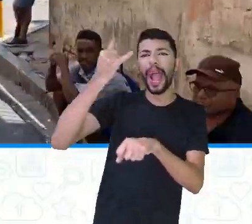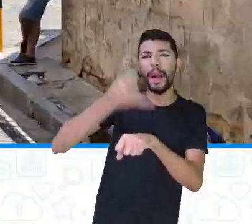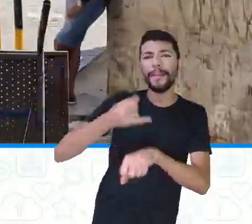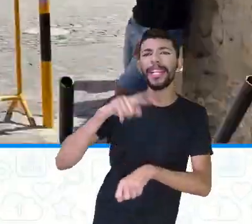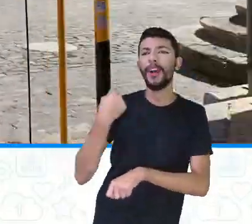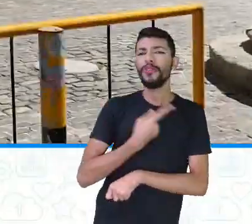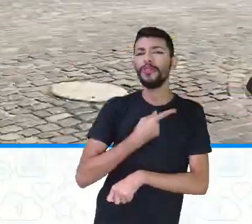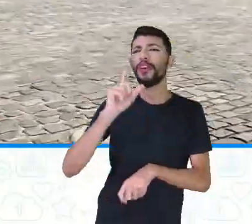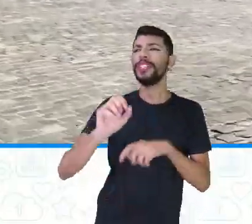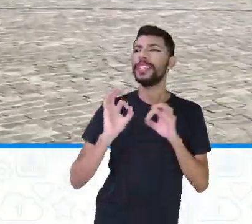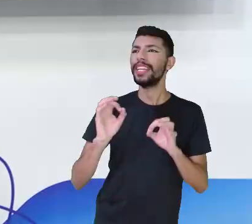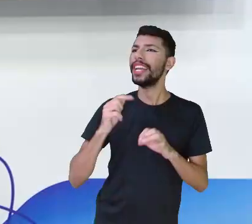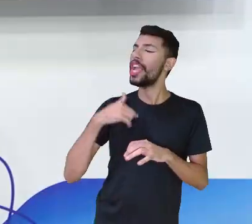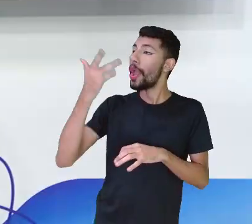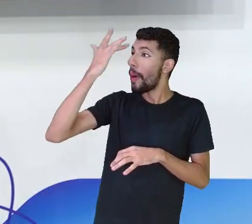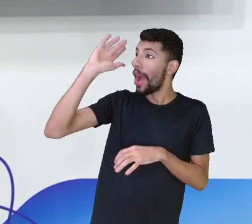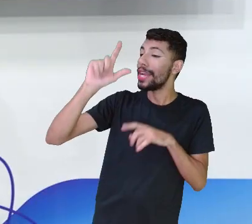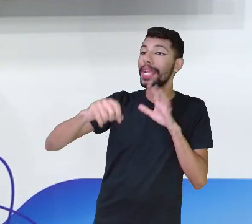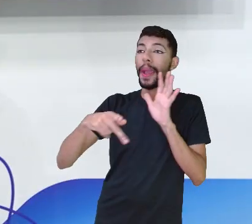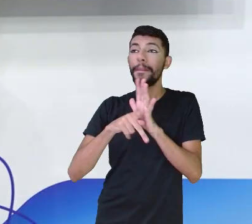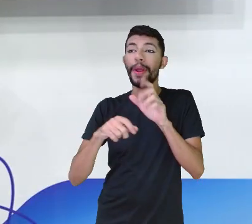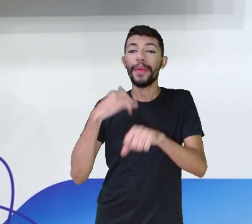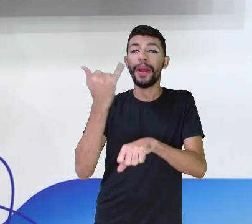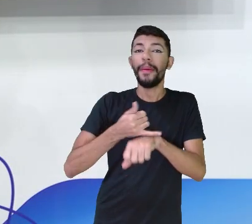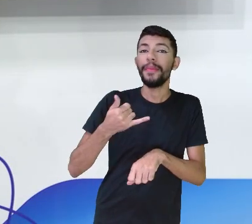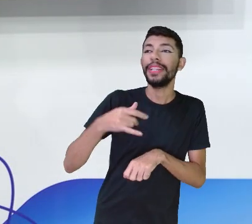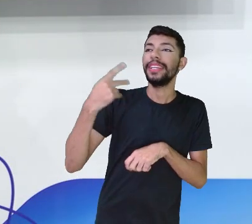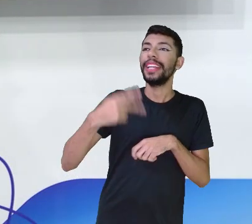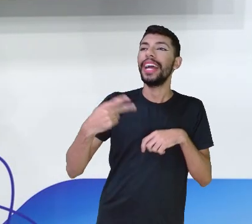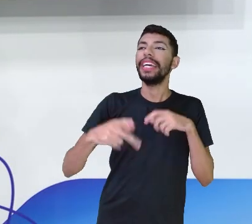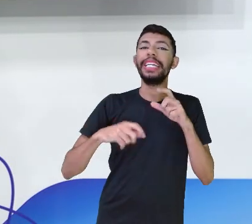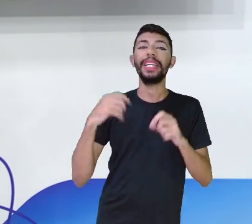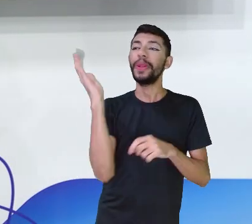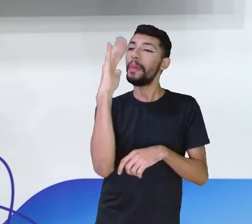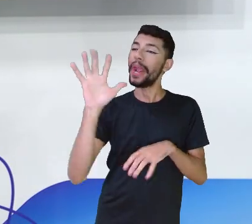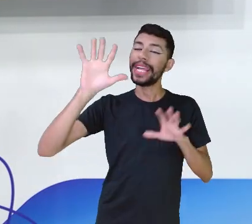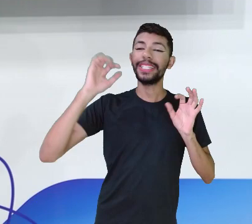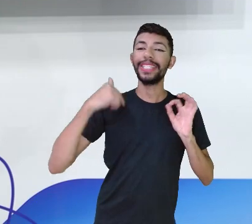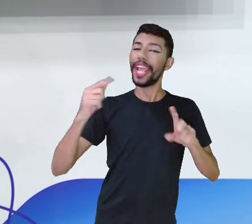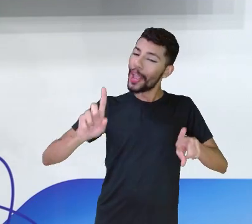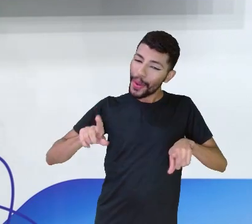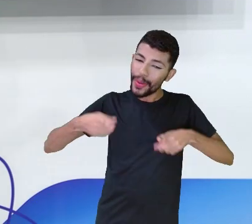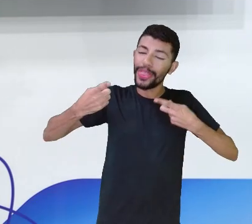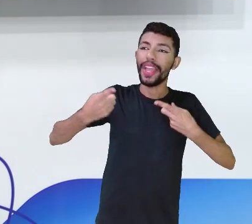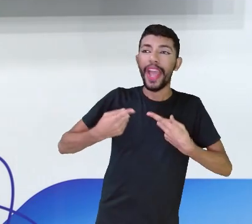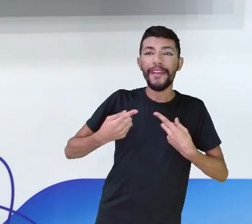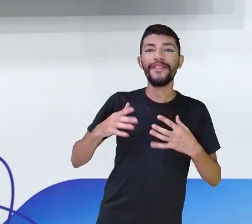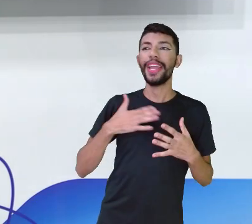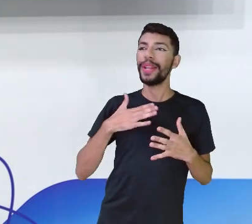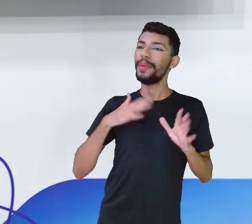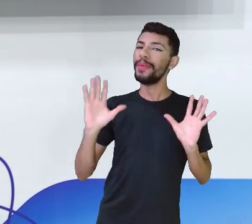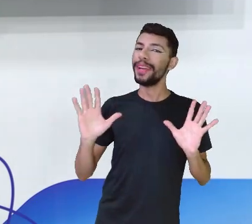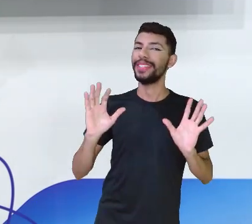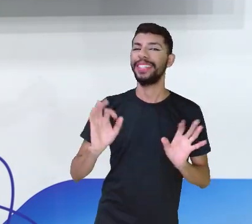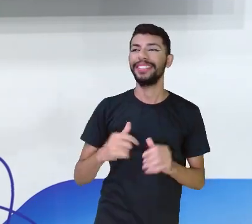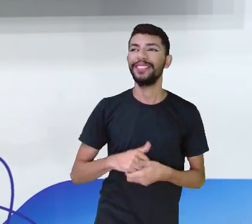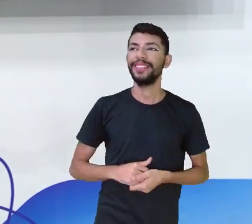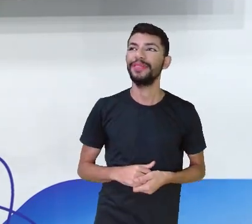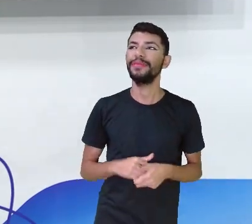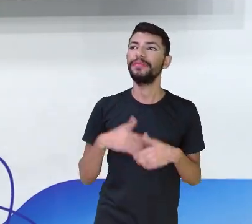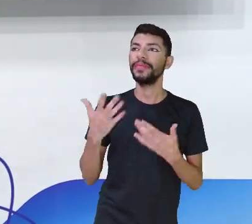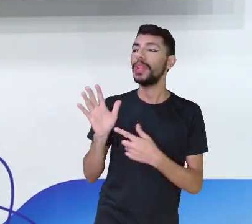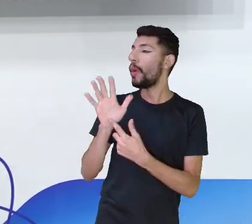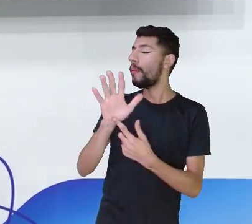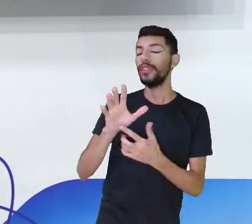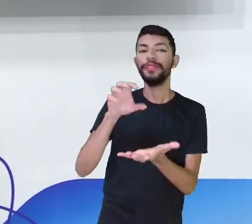a capital do Brasil, né? Eu sou bairrista, eu defendo o meu lado. Eu trouxe, claro, o